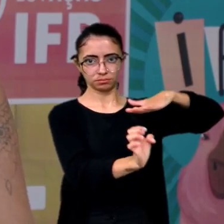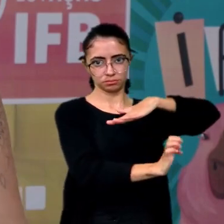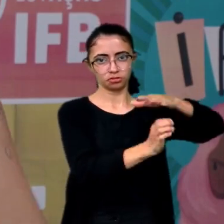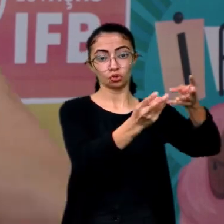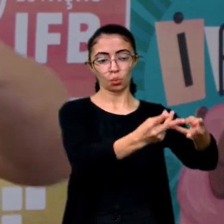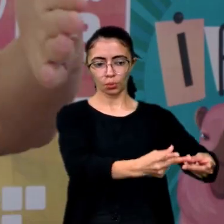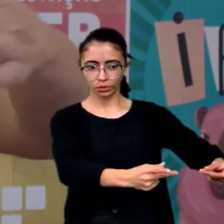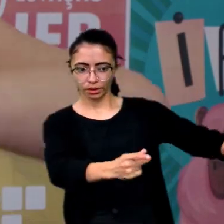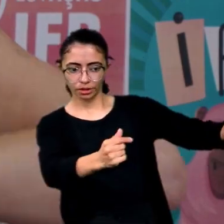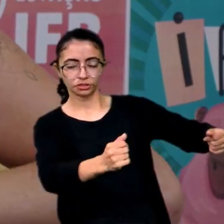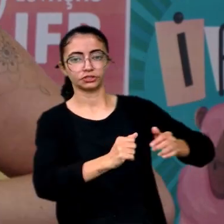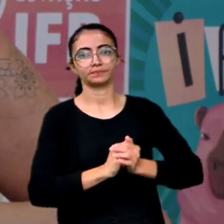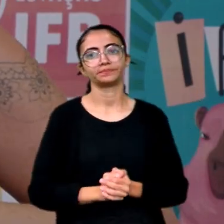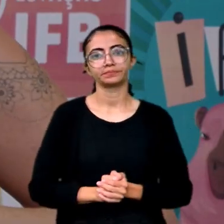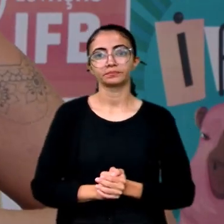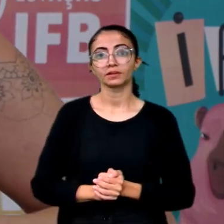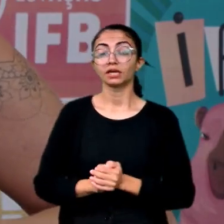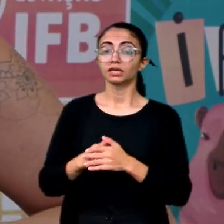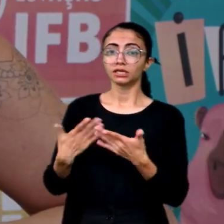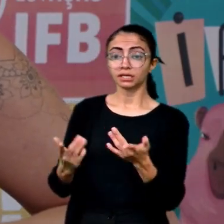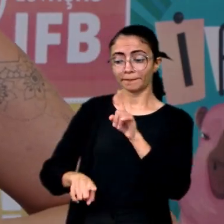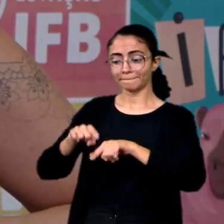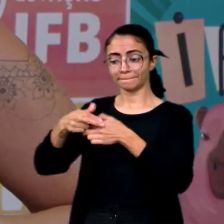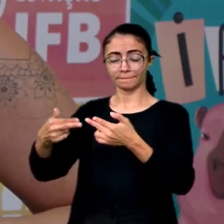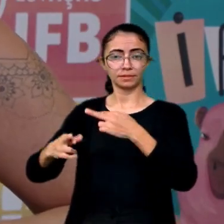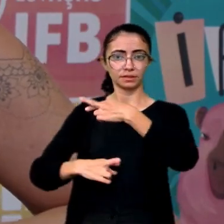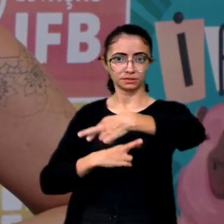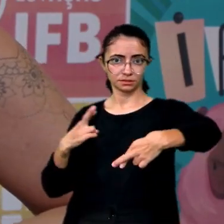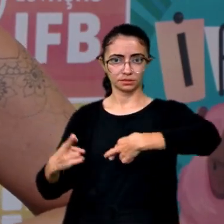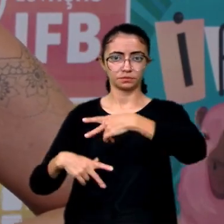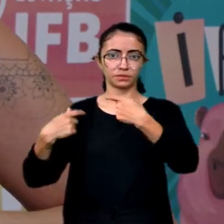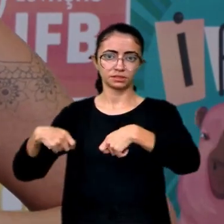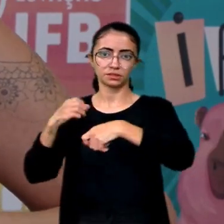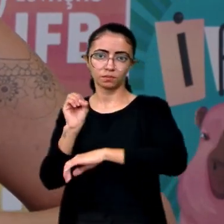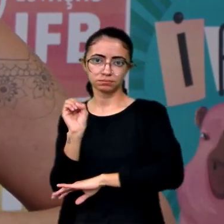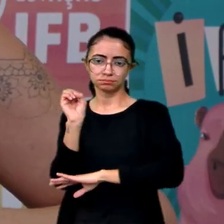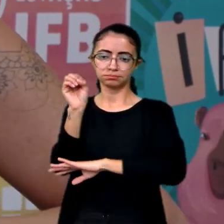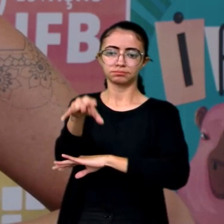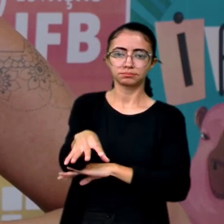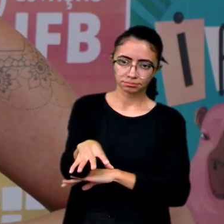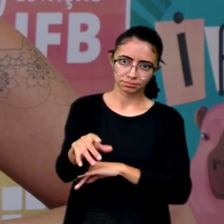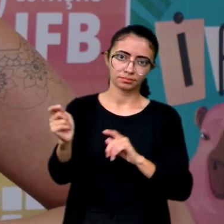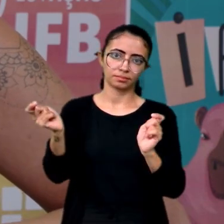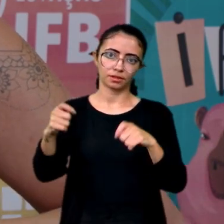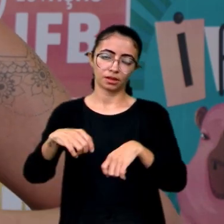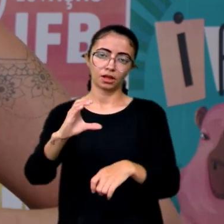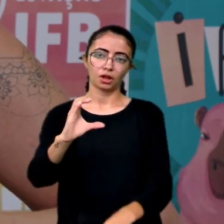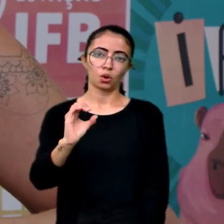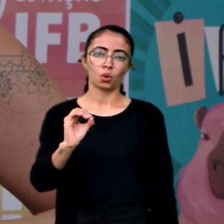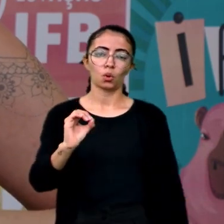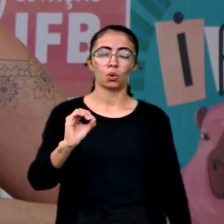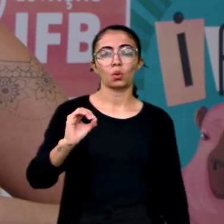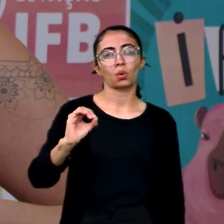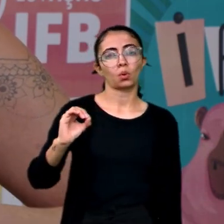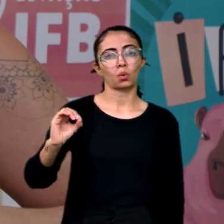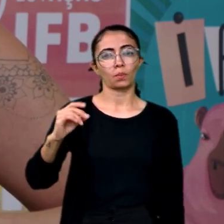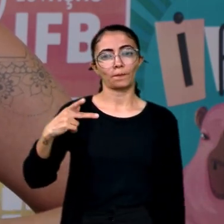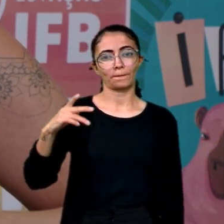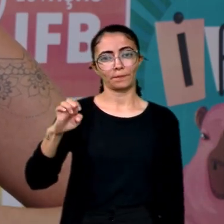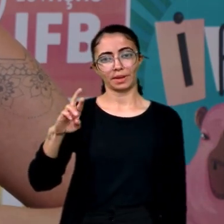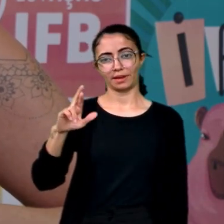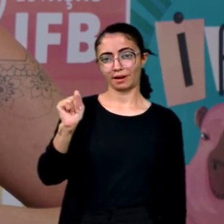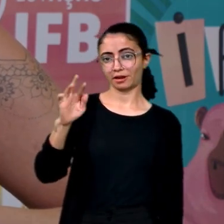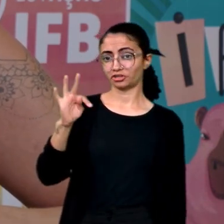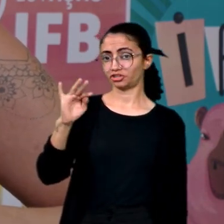no local, e o reciclável você pode encaminhar para algumas cooperativas. Essa é a 5.610. A lei da compostagem dos condomínios,